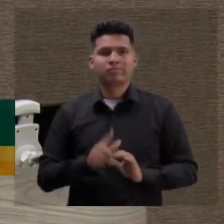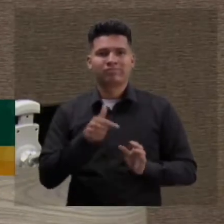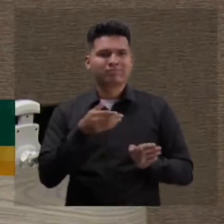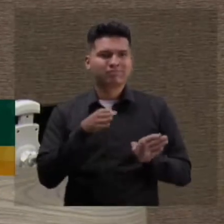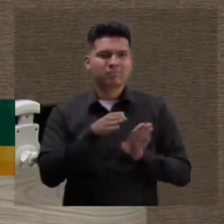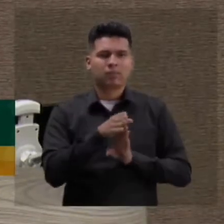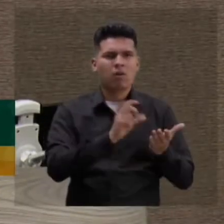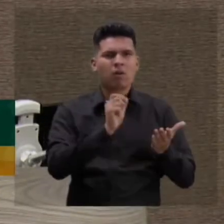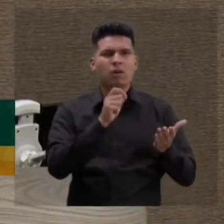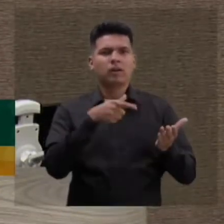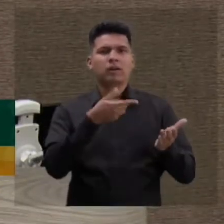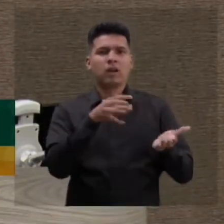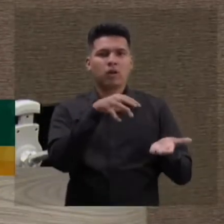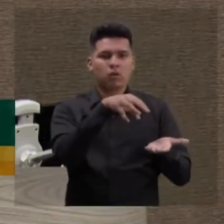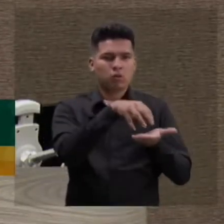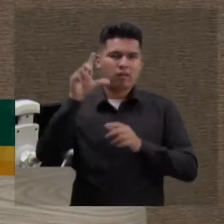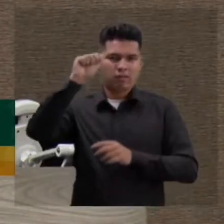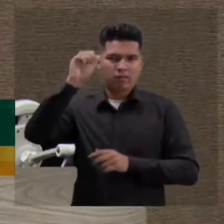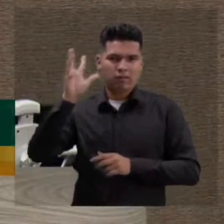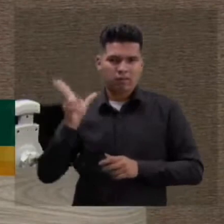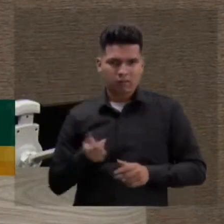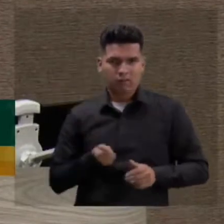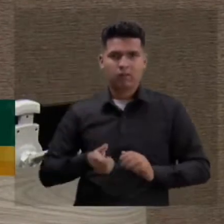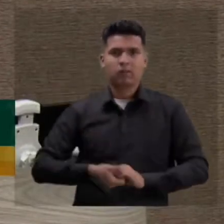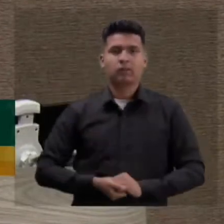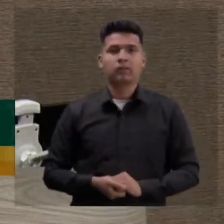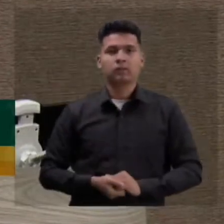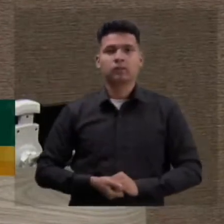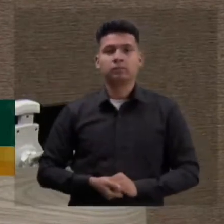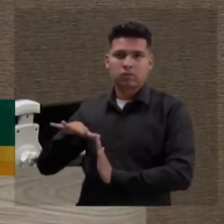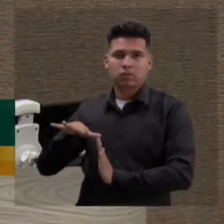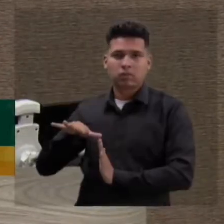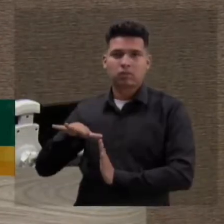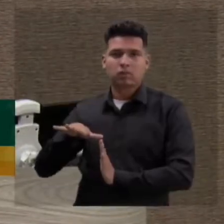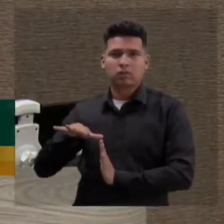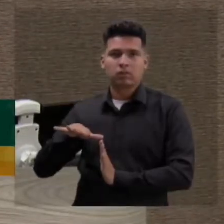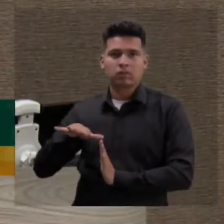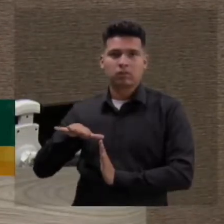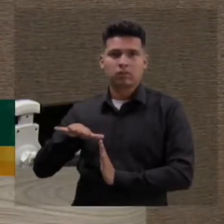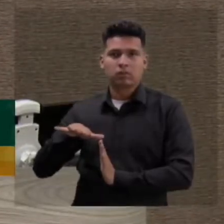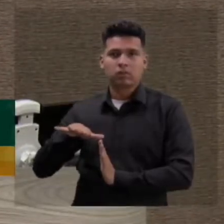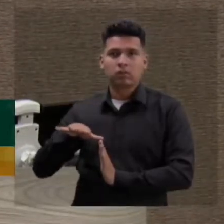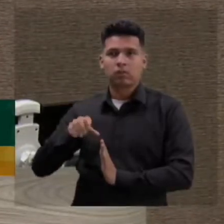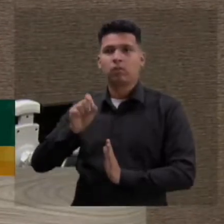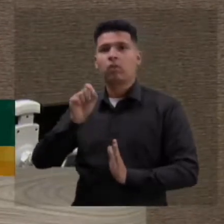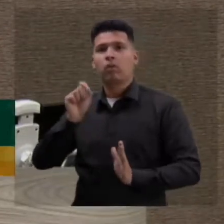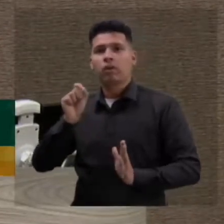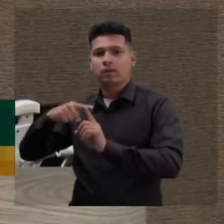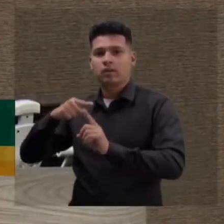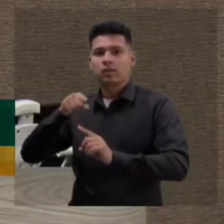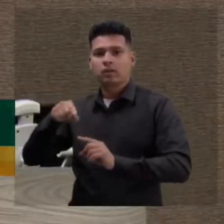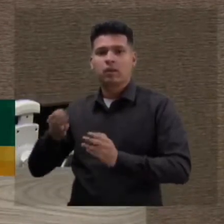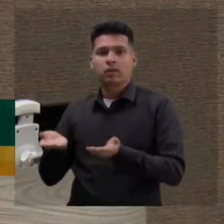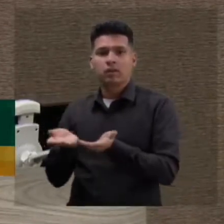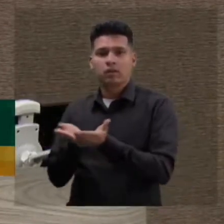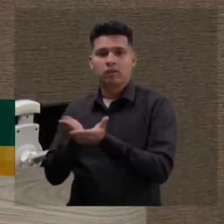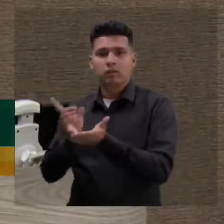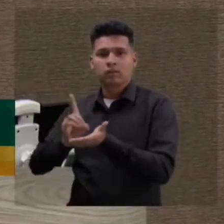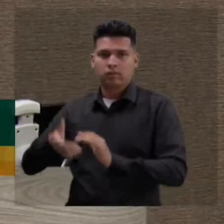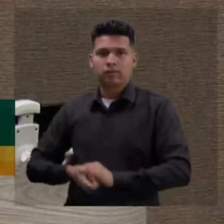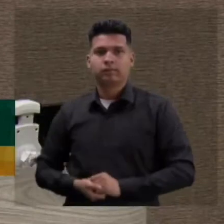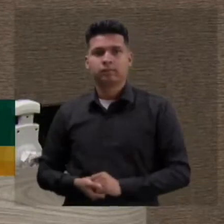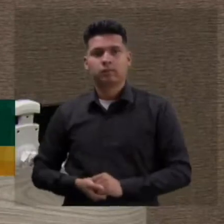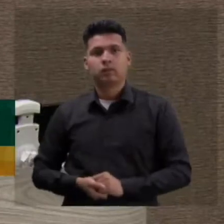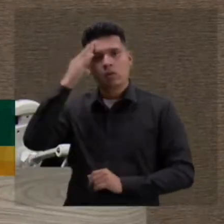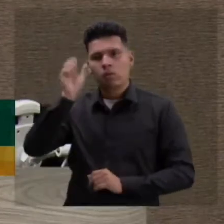matriz africanas, deixando de lado, dentro de uma proporcionalidade, as igrejas da religião cristã, que nós sabemos que é uma